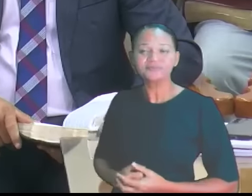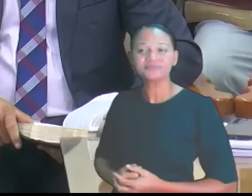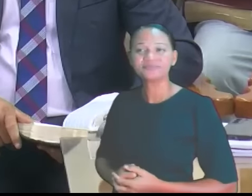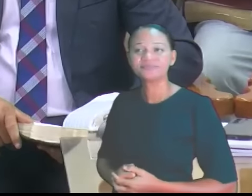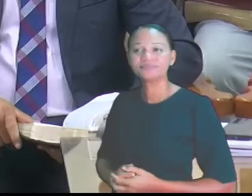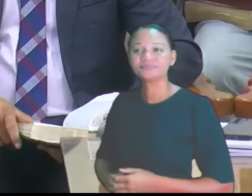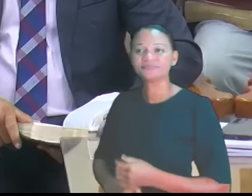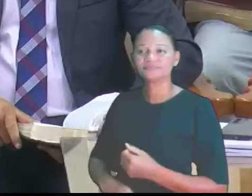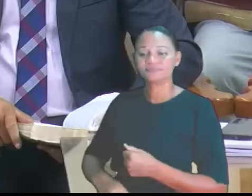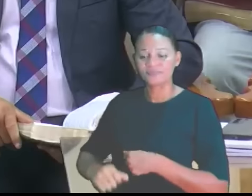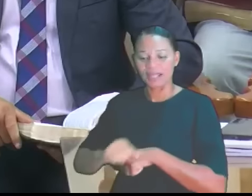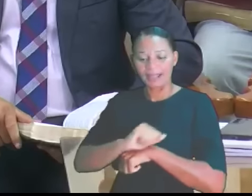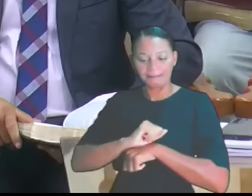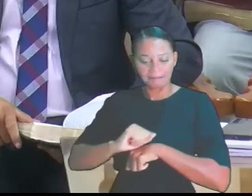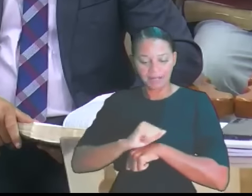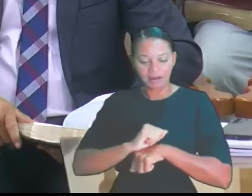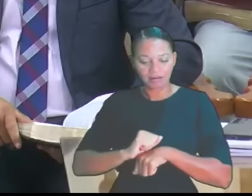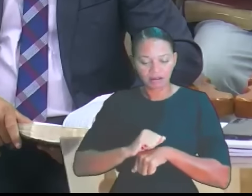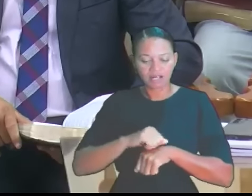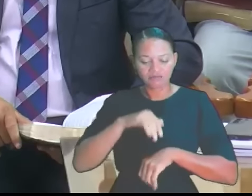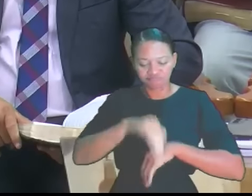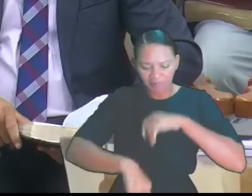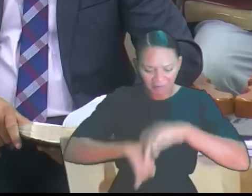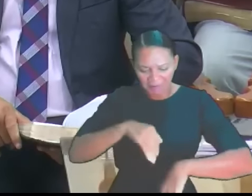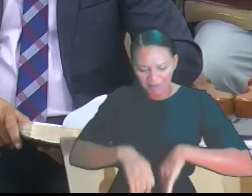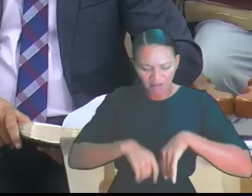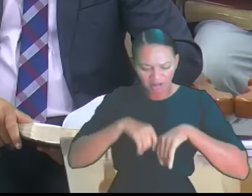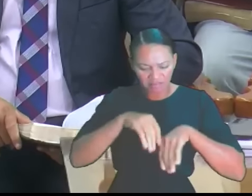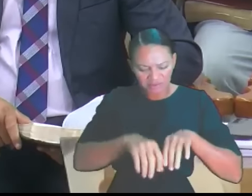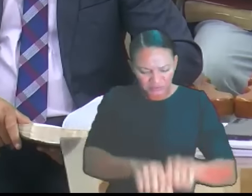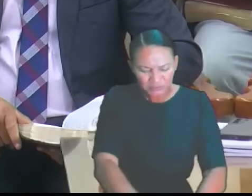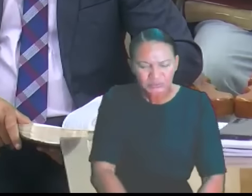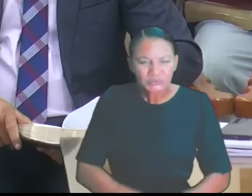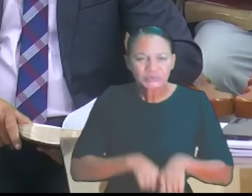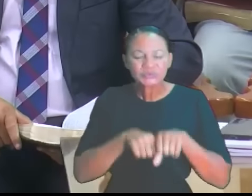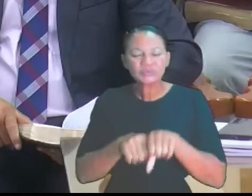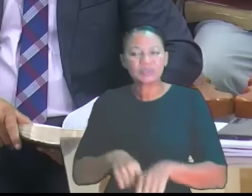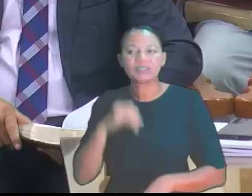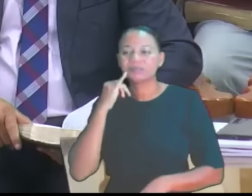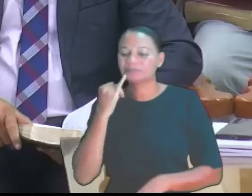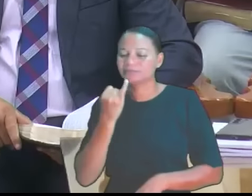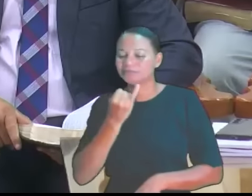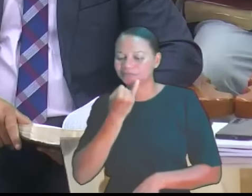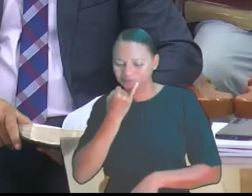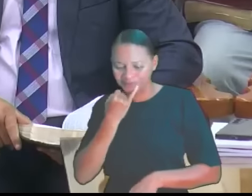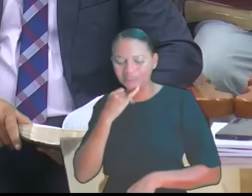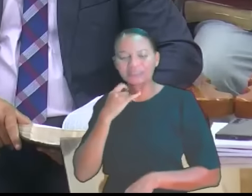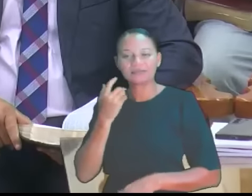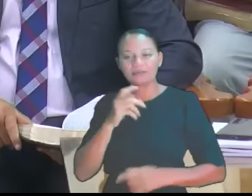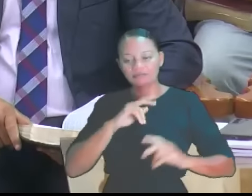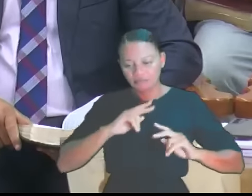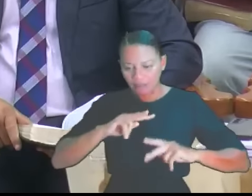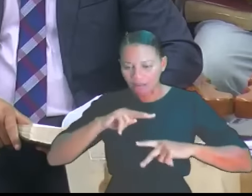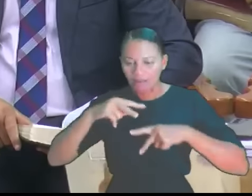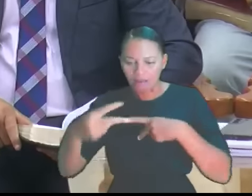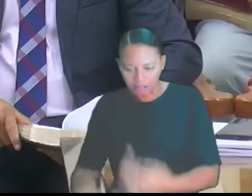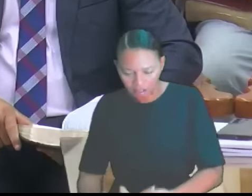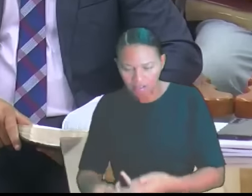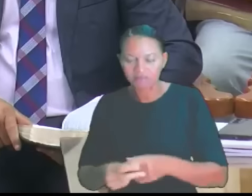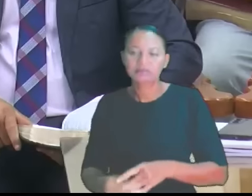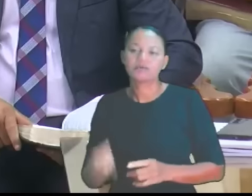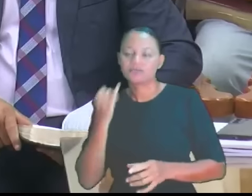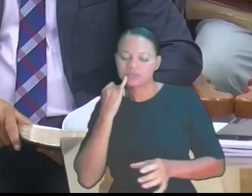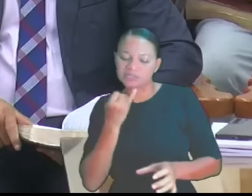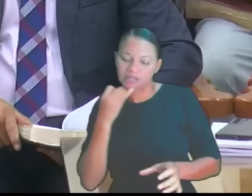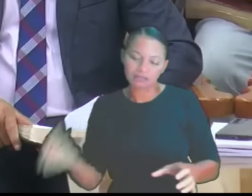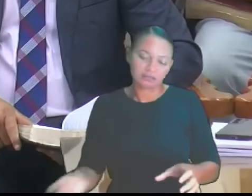Abraão cava o poço, Isaac herda os poços, lá vem os filisteus, Isaac desentope, eles entopem,